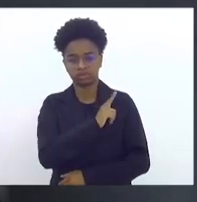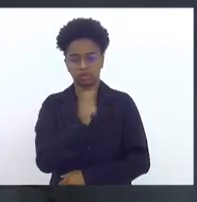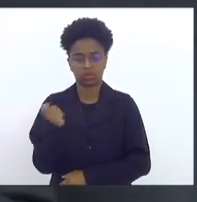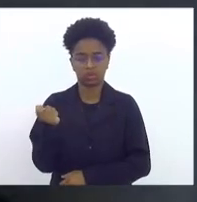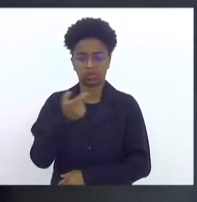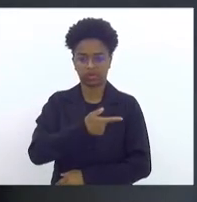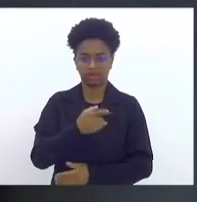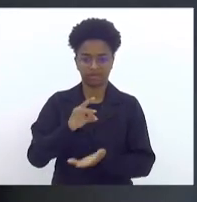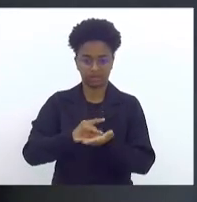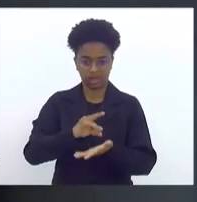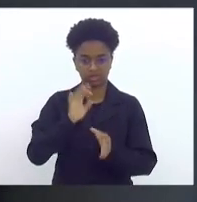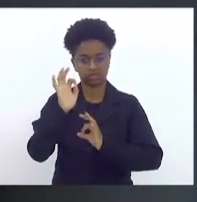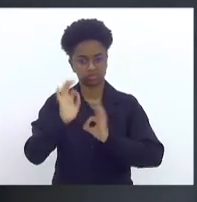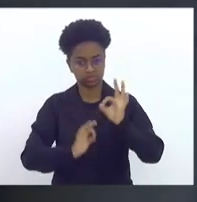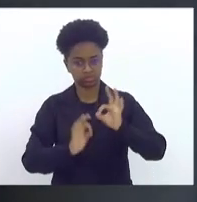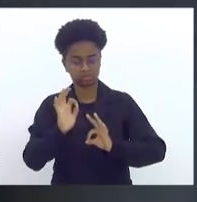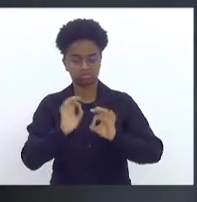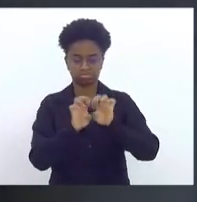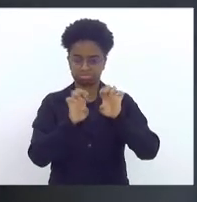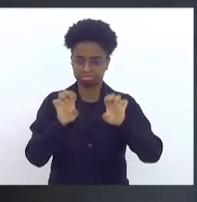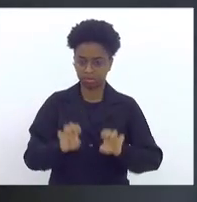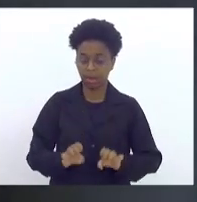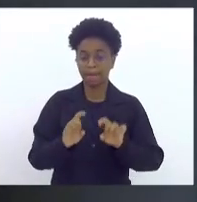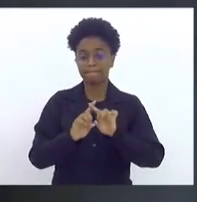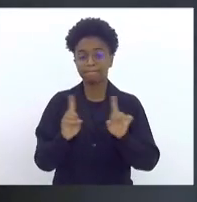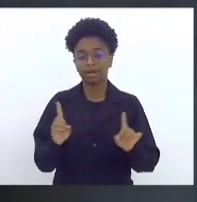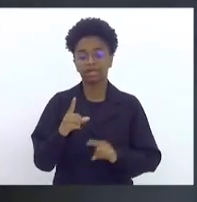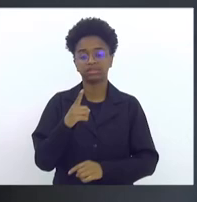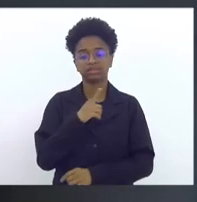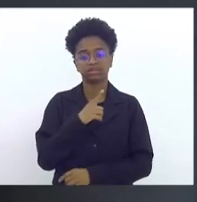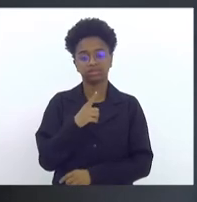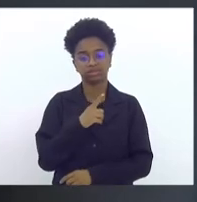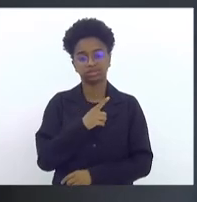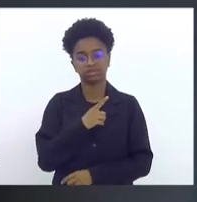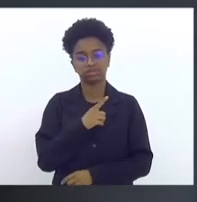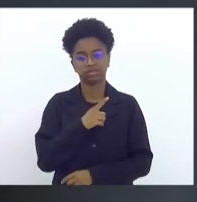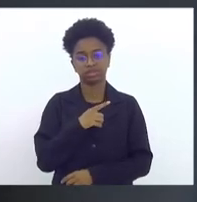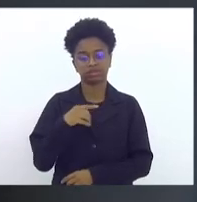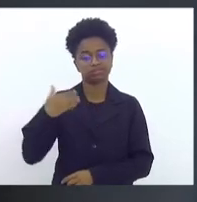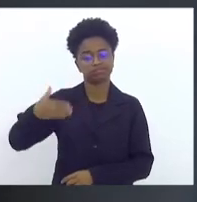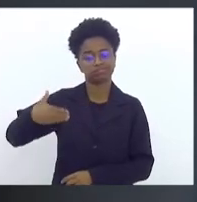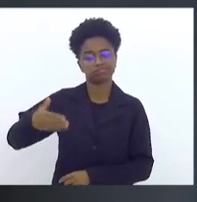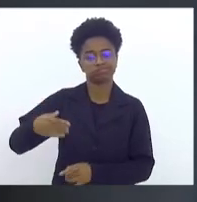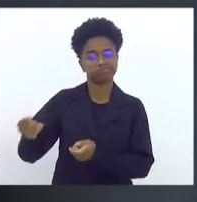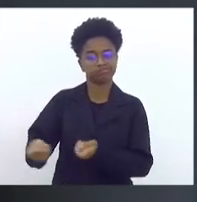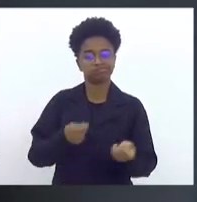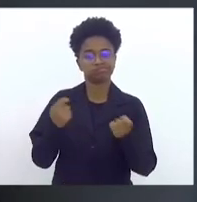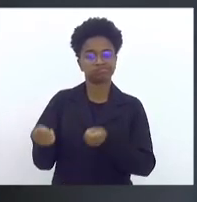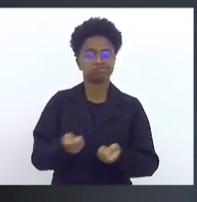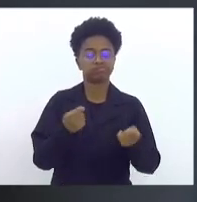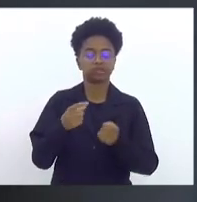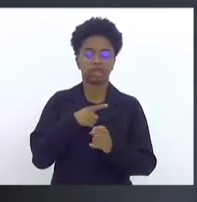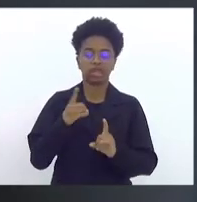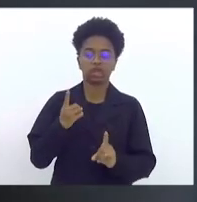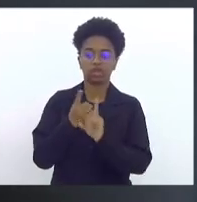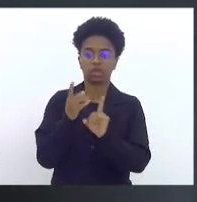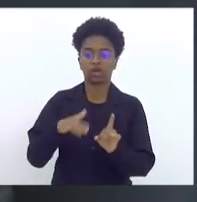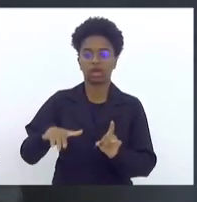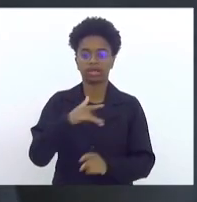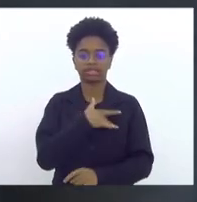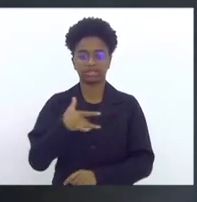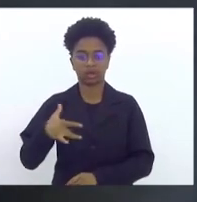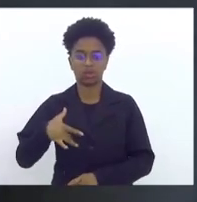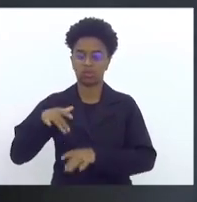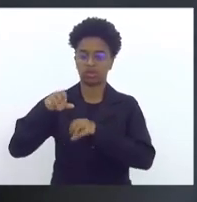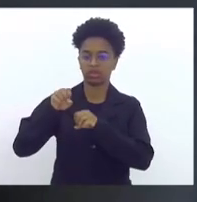que organicamente estruturado mas a gente tinha de uma forma rotineira o encontro com a saúde com